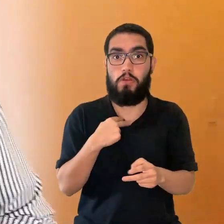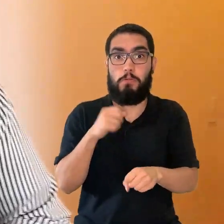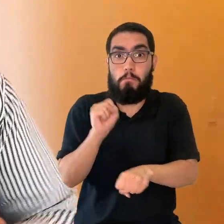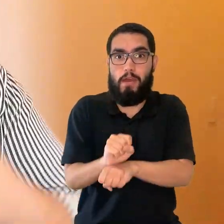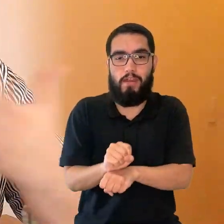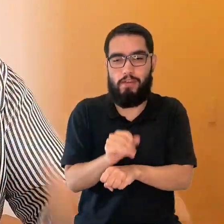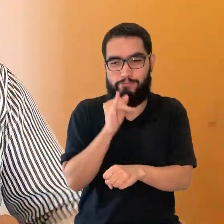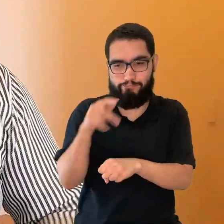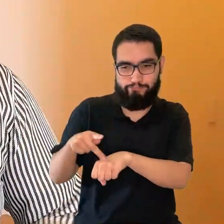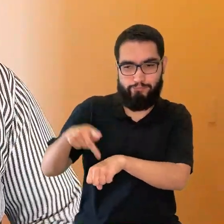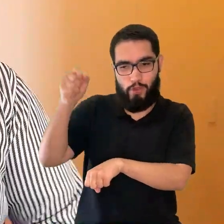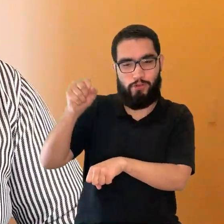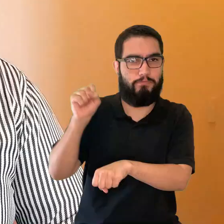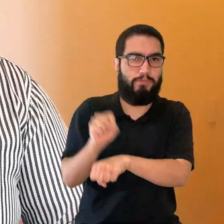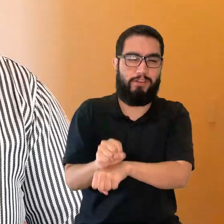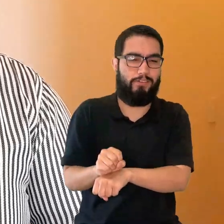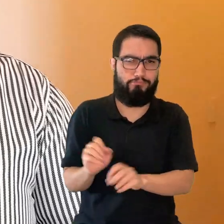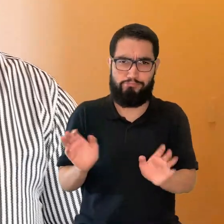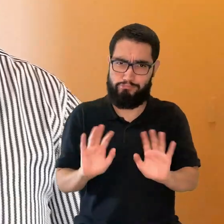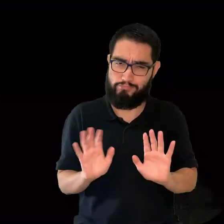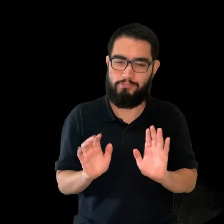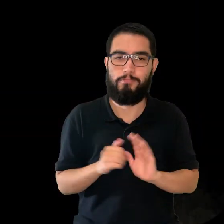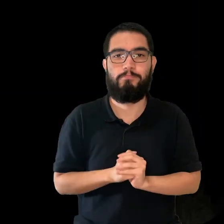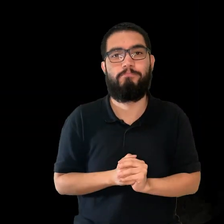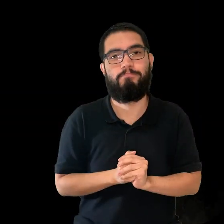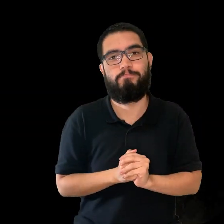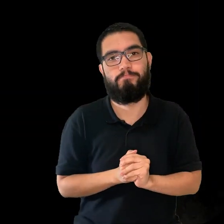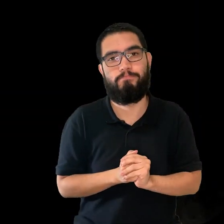devem parar pela pós-graduação, por exemplo.